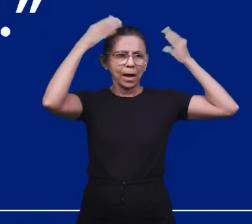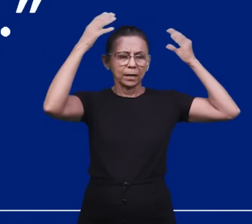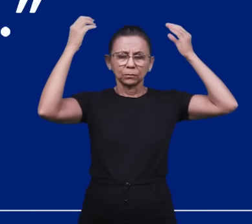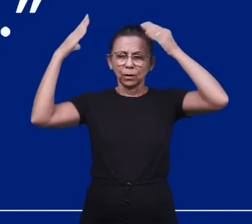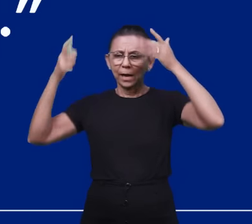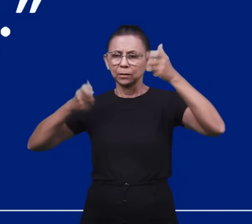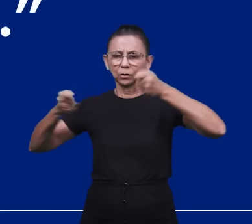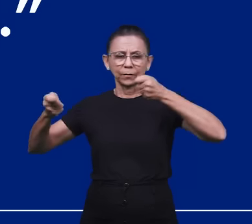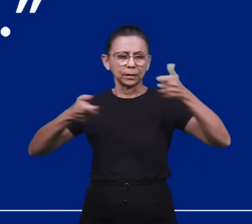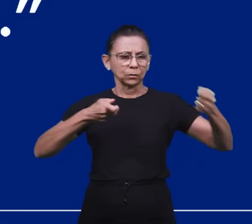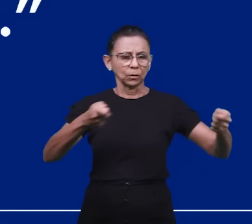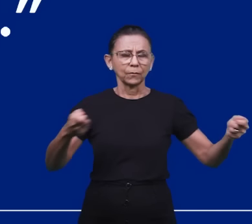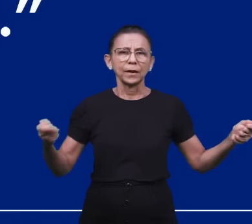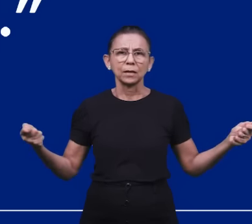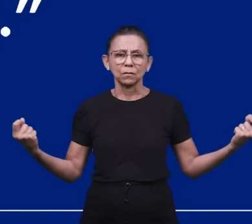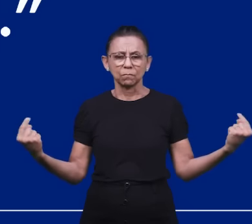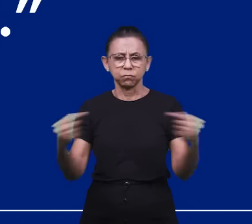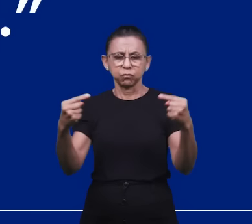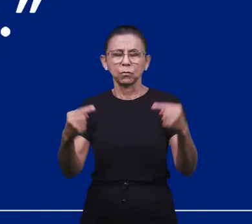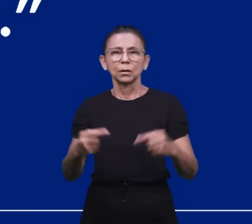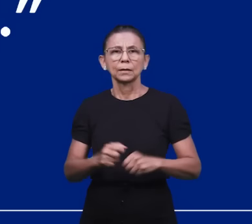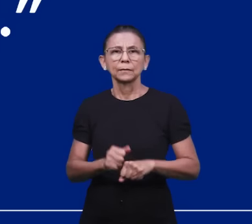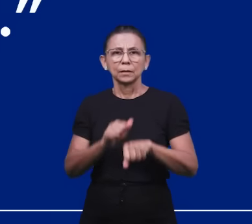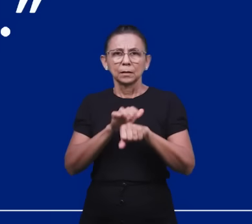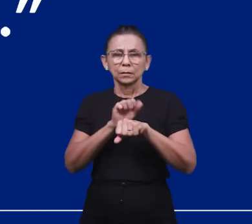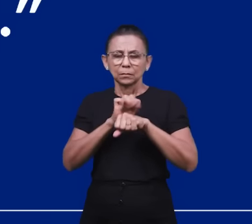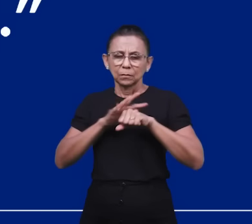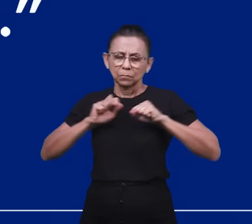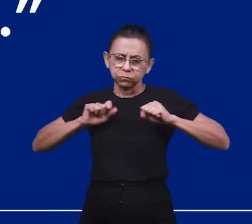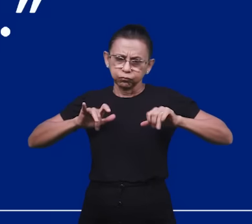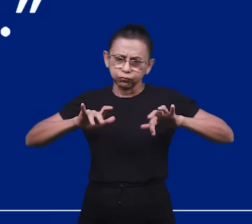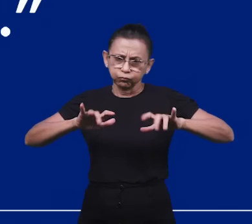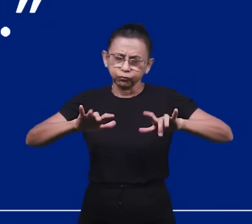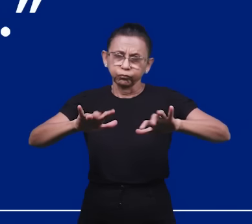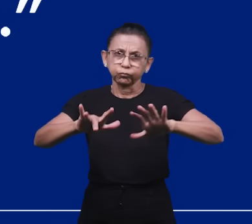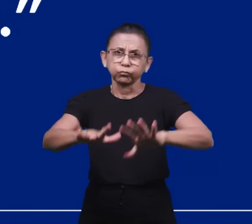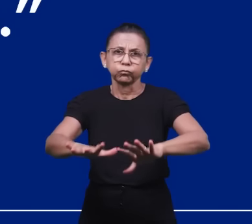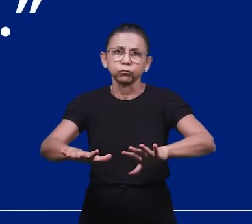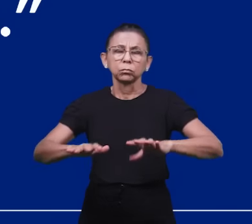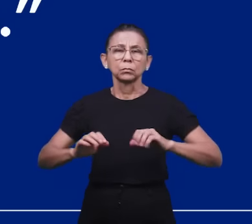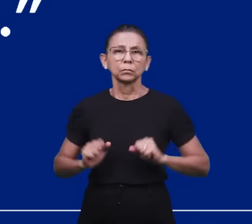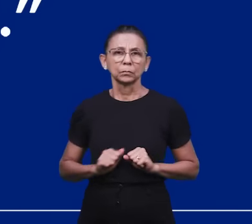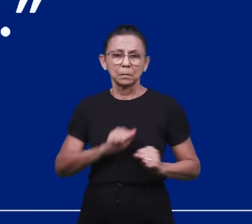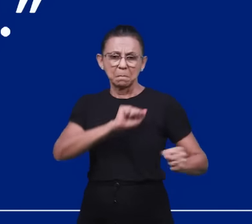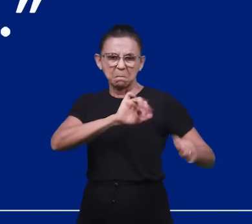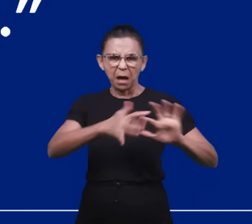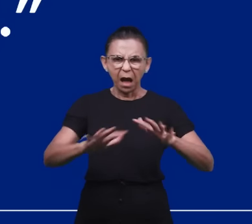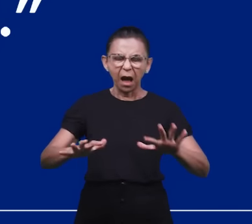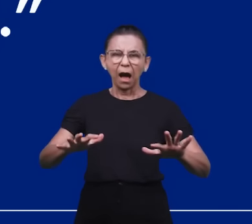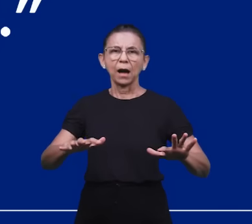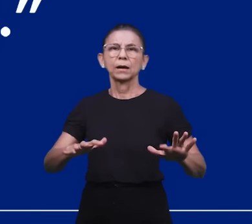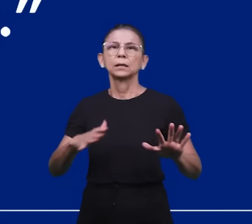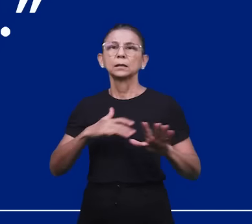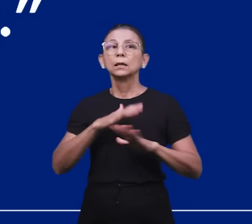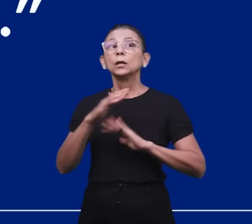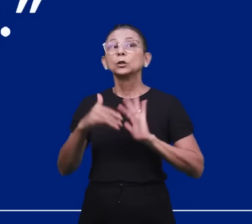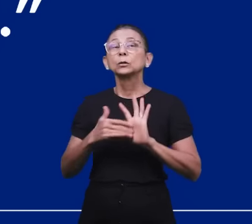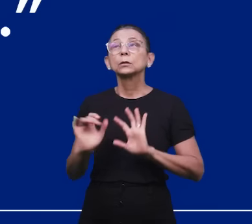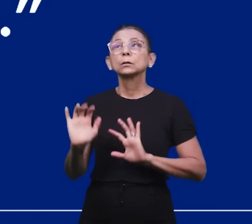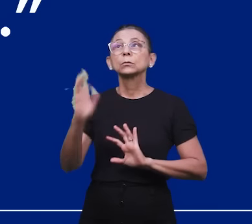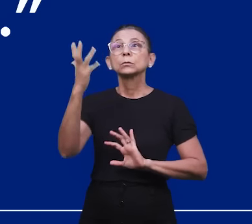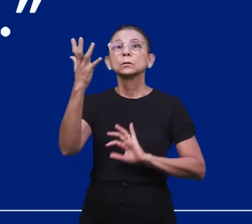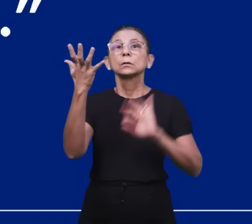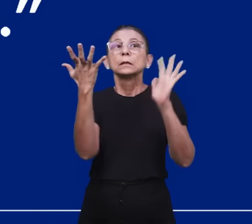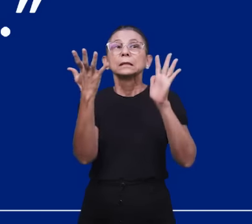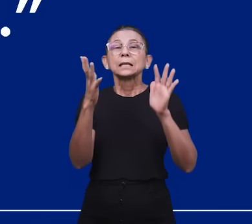reino contra reino e haverá fomes e pestes e terremotos em vários lugares mas todas